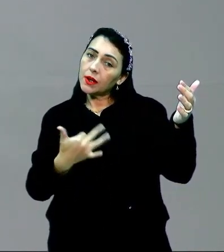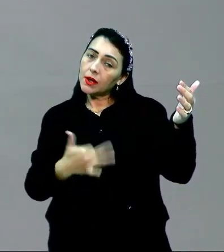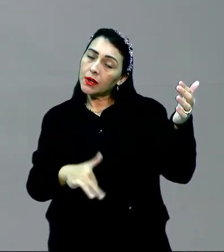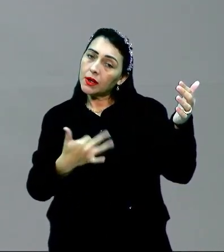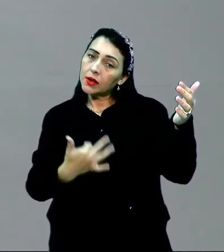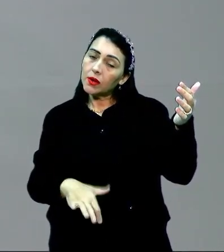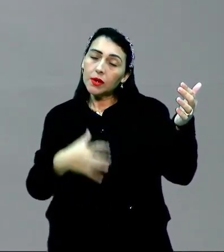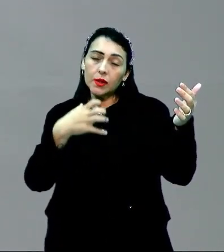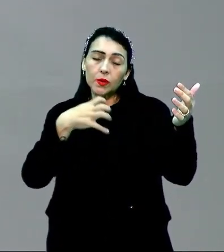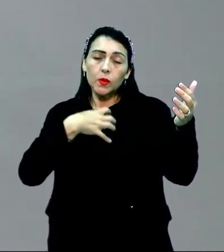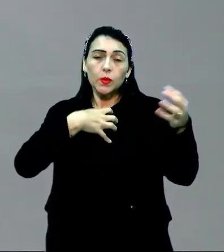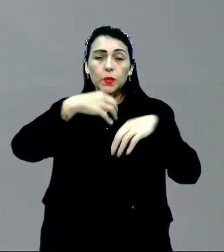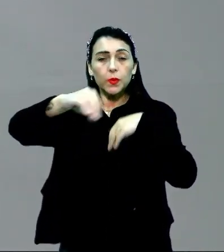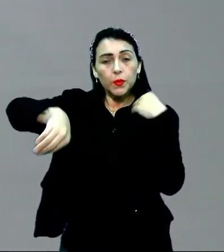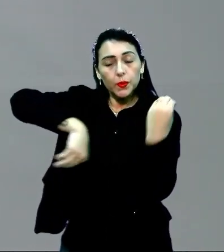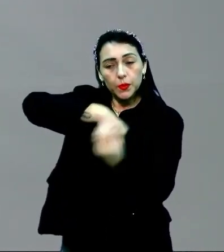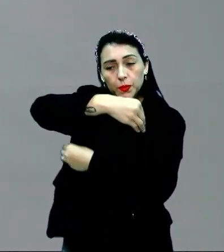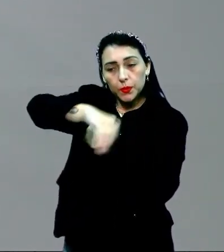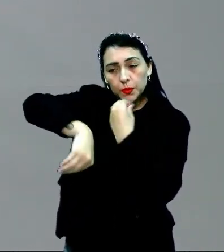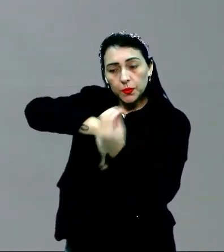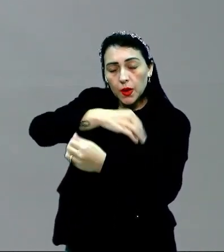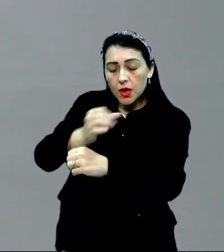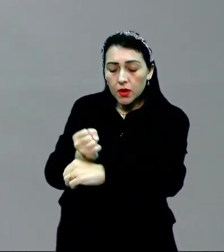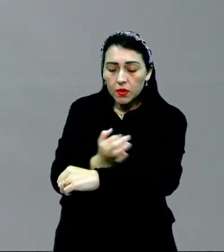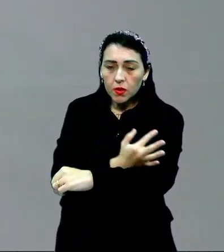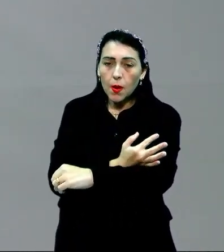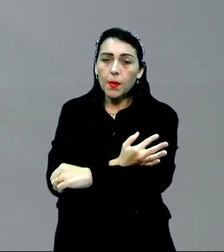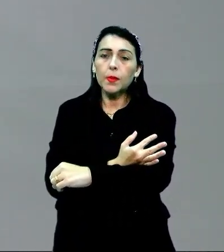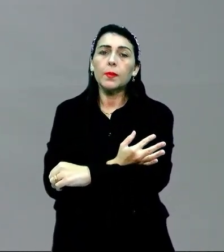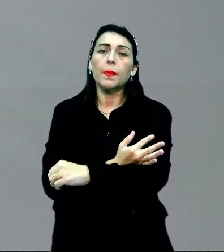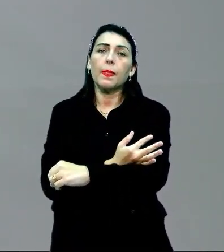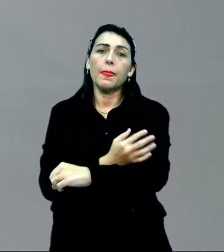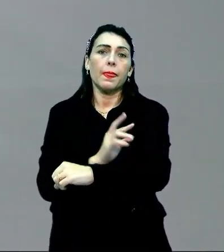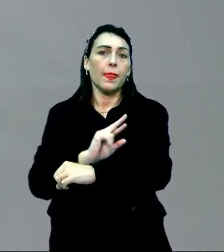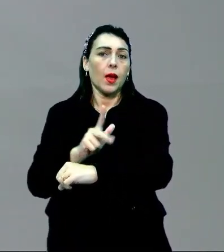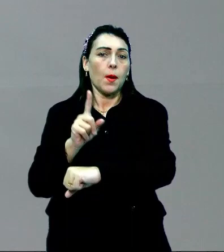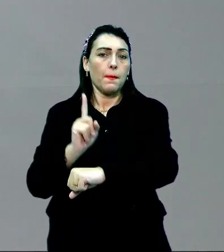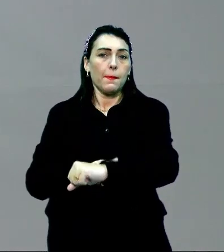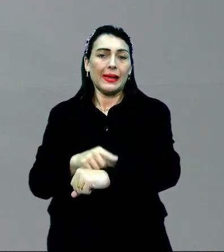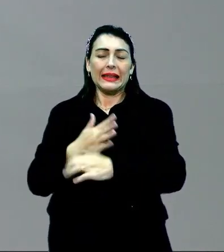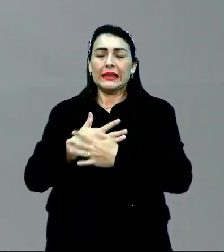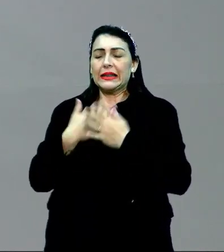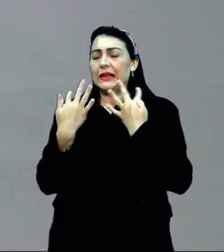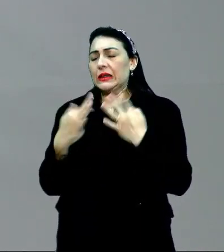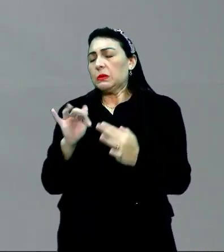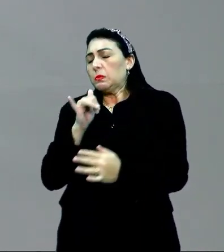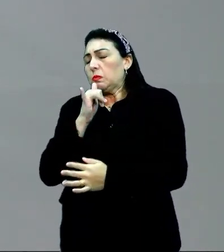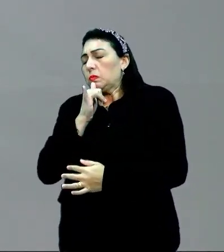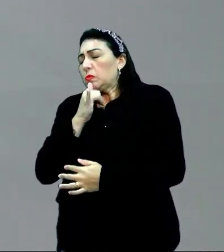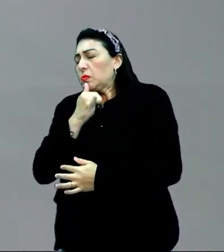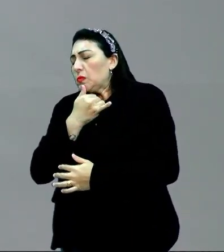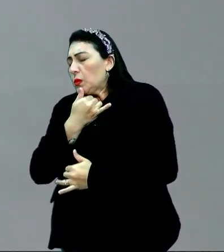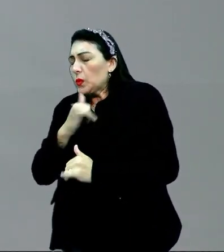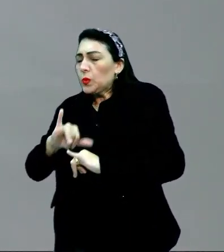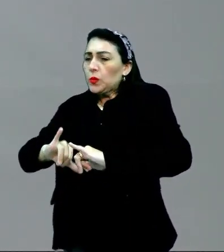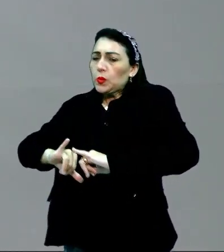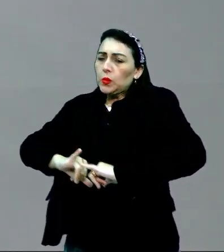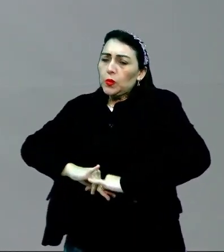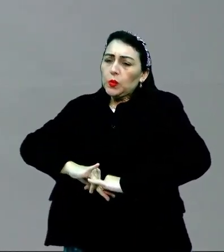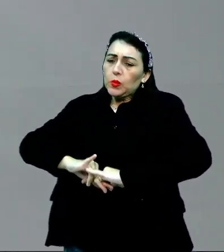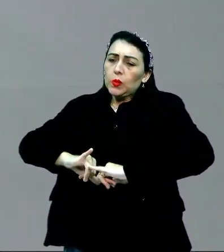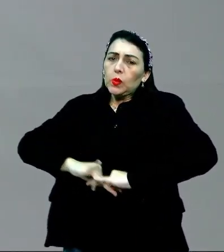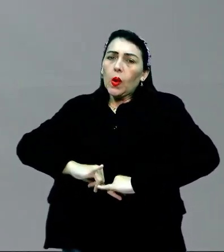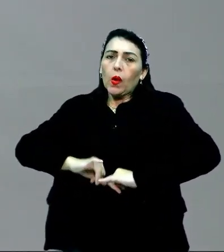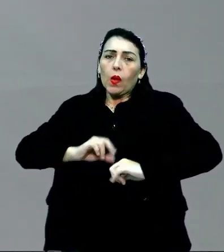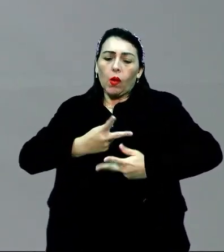galera ela se misturam né no médico não é um momento de dor né de ali